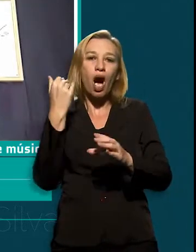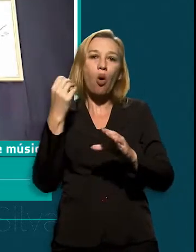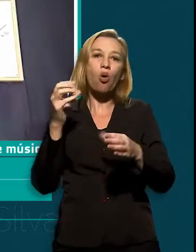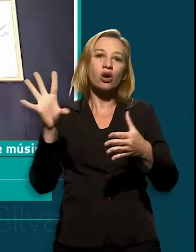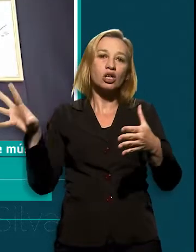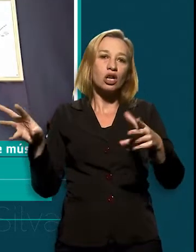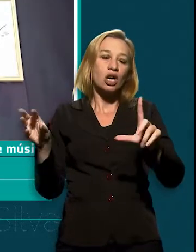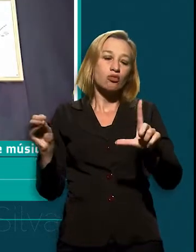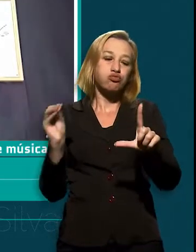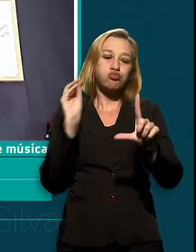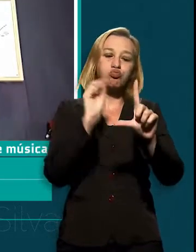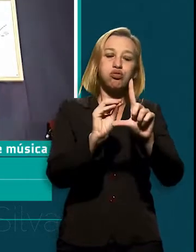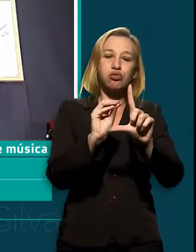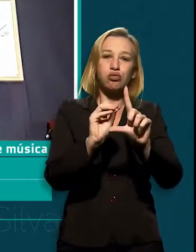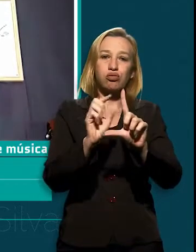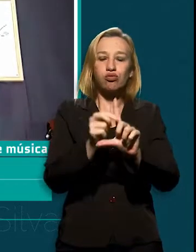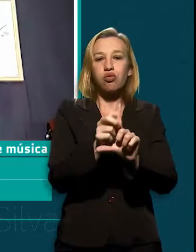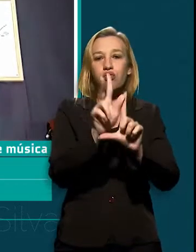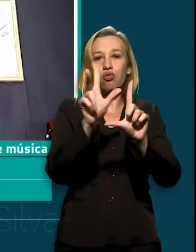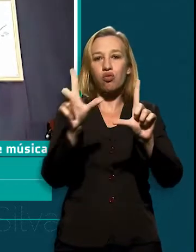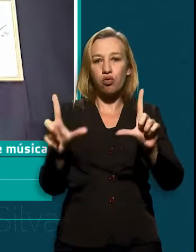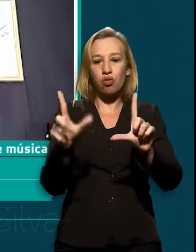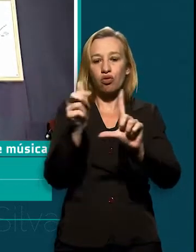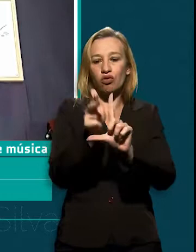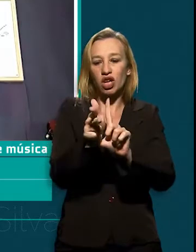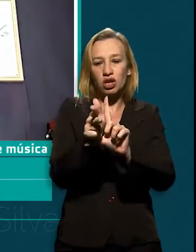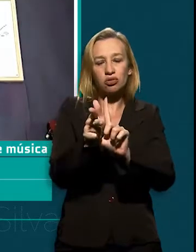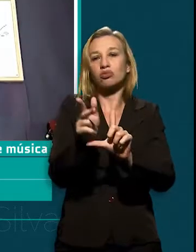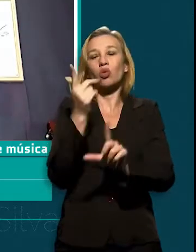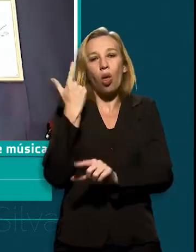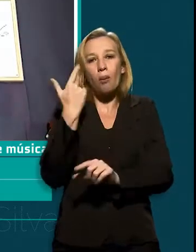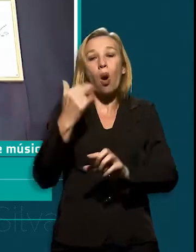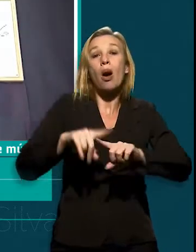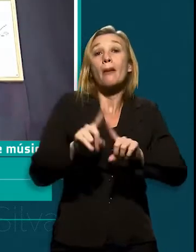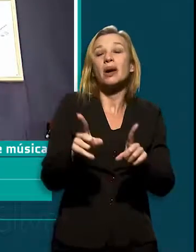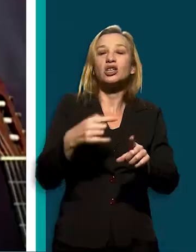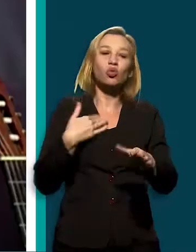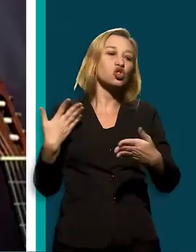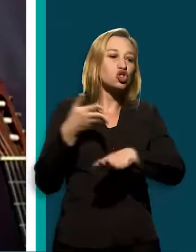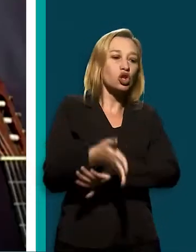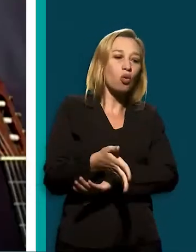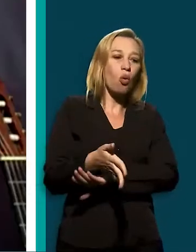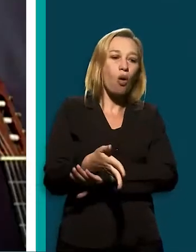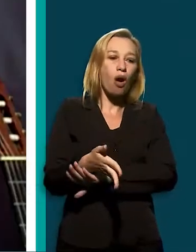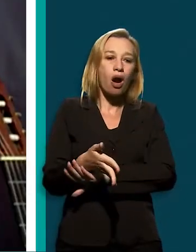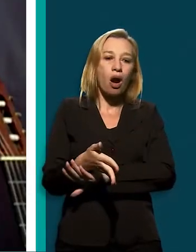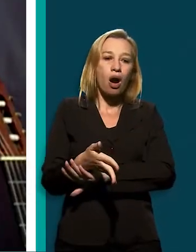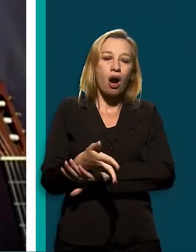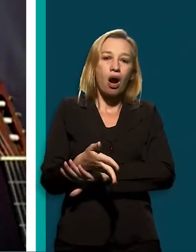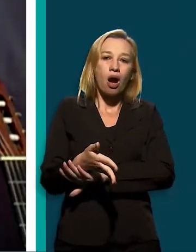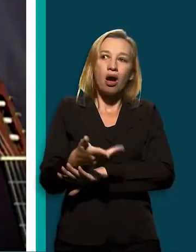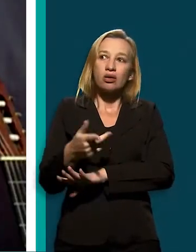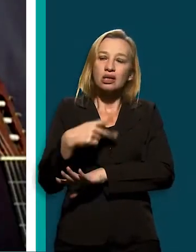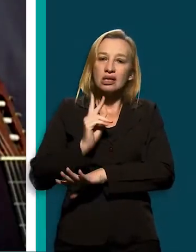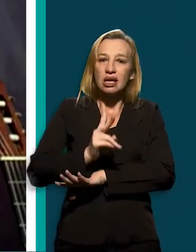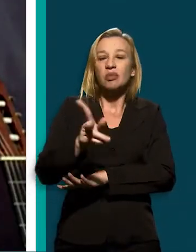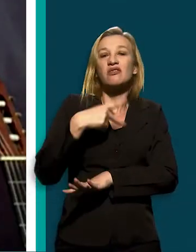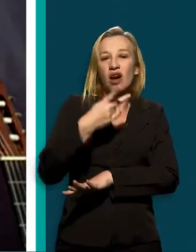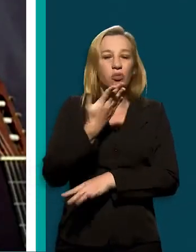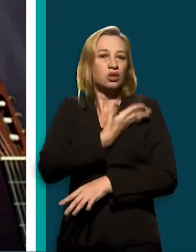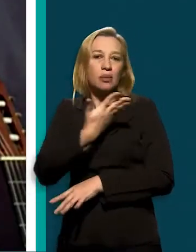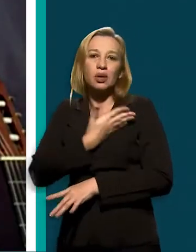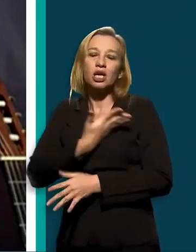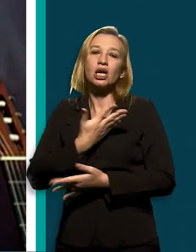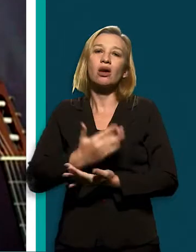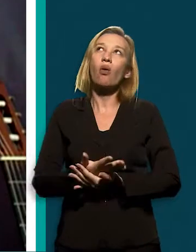vídeos, essas coisas. Eu não fazia muito isso, ia sempre adiando. E aí, quando chegou essa questão, eu sempre costumo